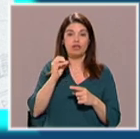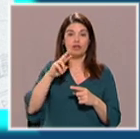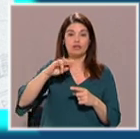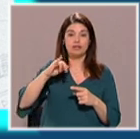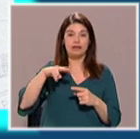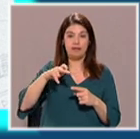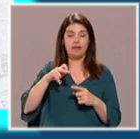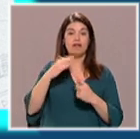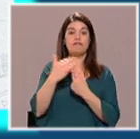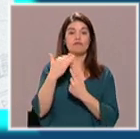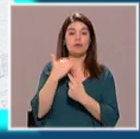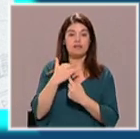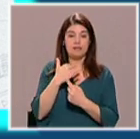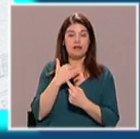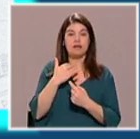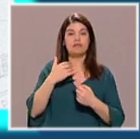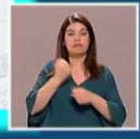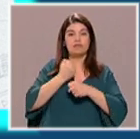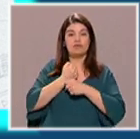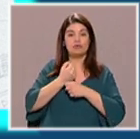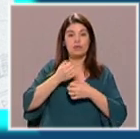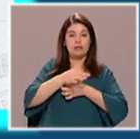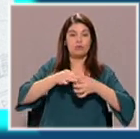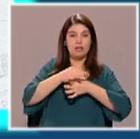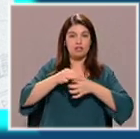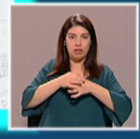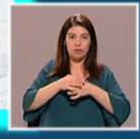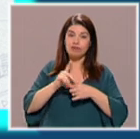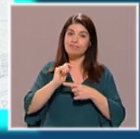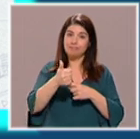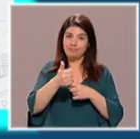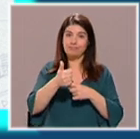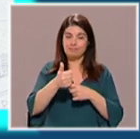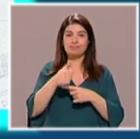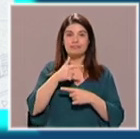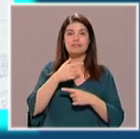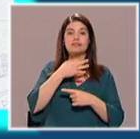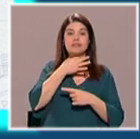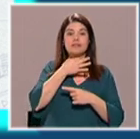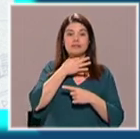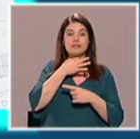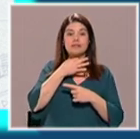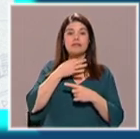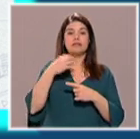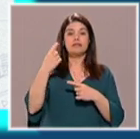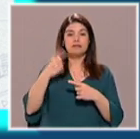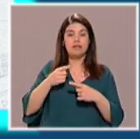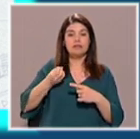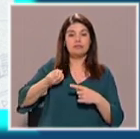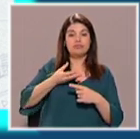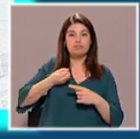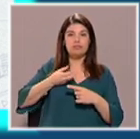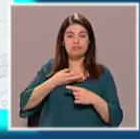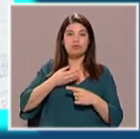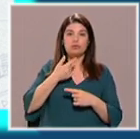celular. Esta é correta. O hipertiroidismo ocorre quando as células são sobrecarregadas de